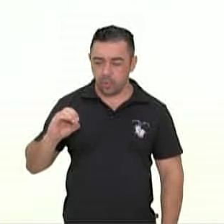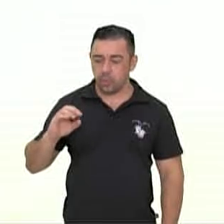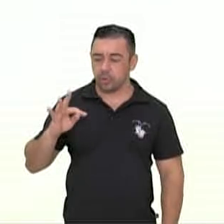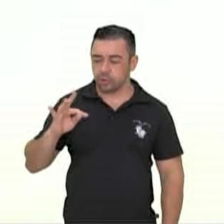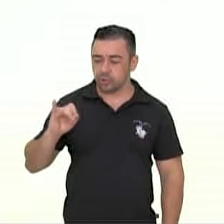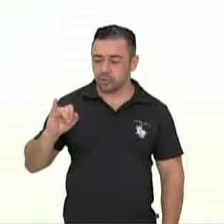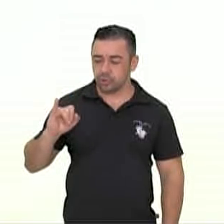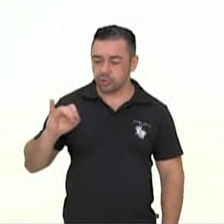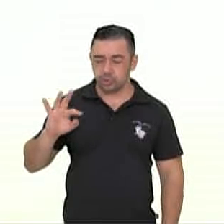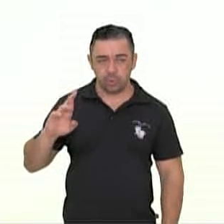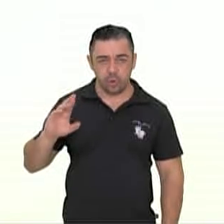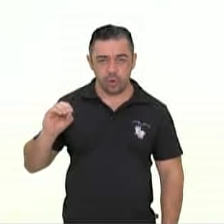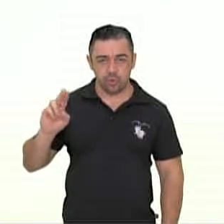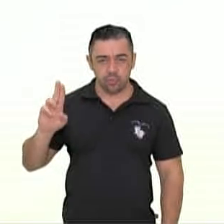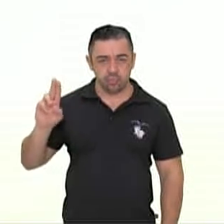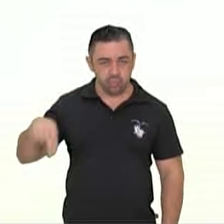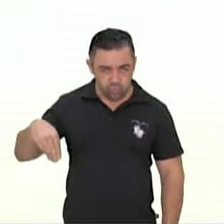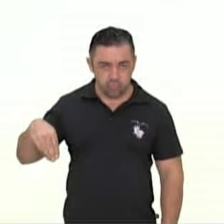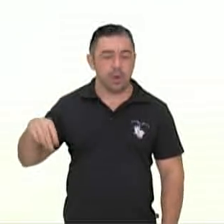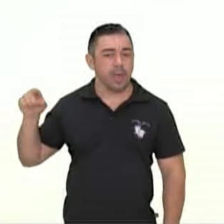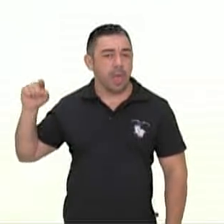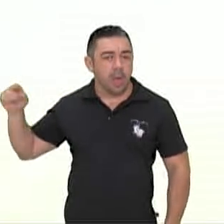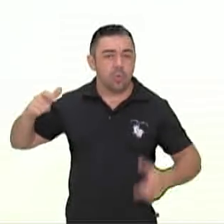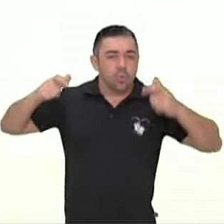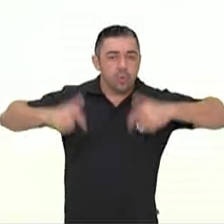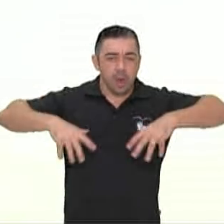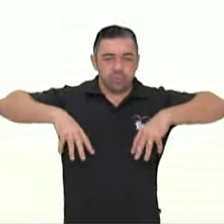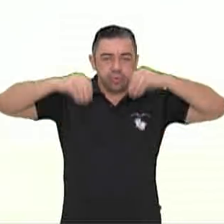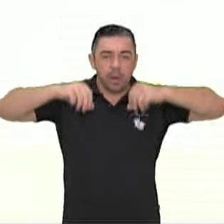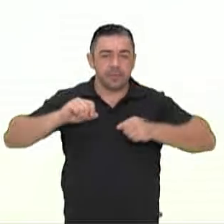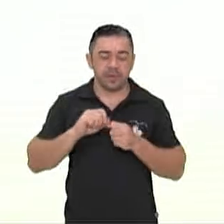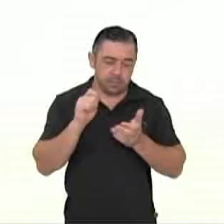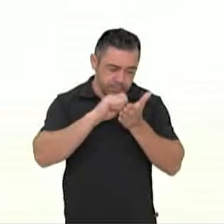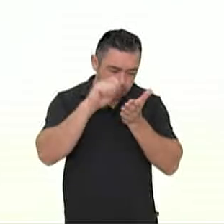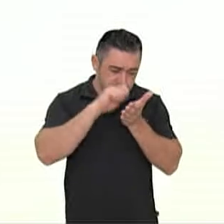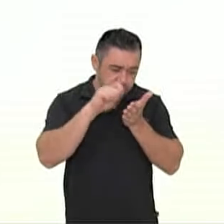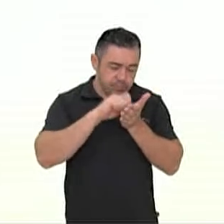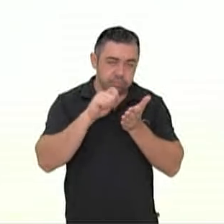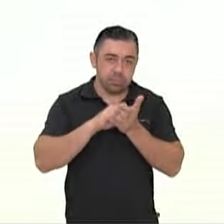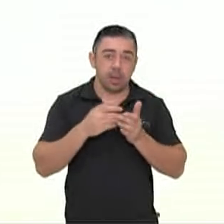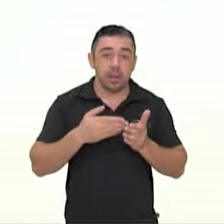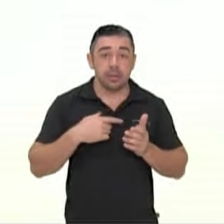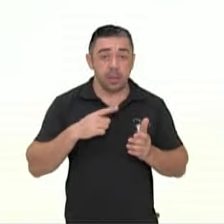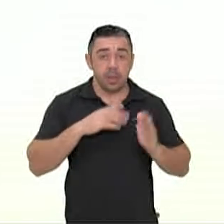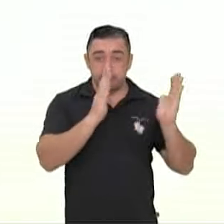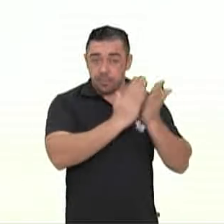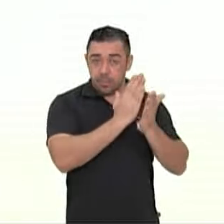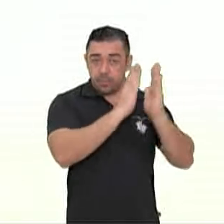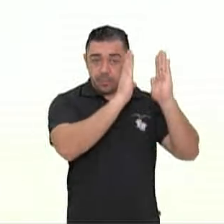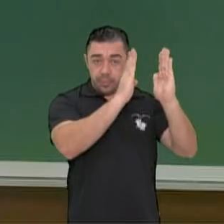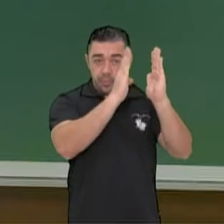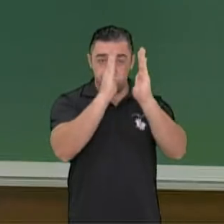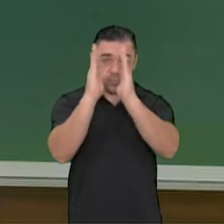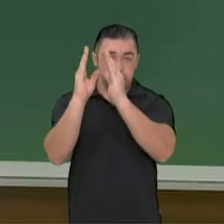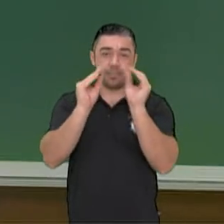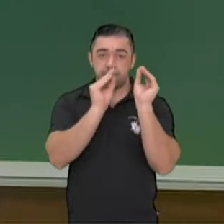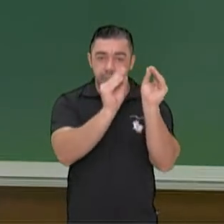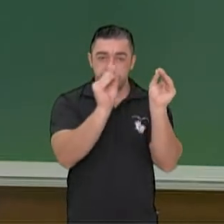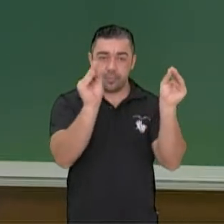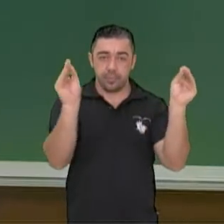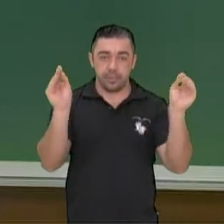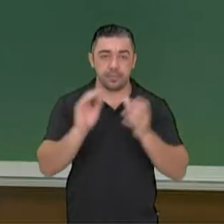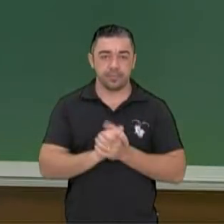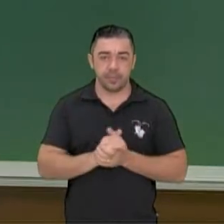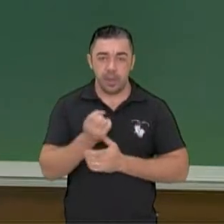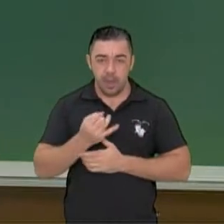monastérios, nas abadias, outro exemplo aqui. E as torres onde ficavam os livros. Diz as lendas medievais que algumas torres,